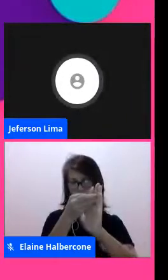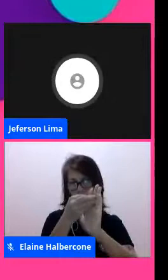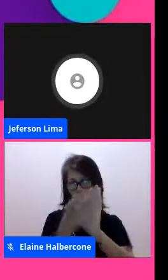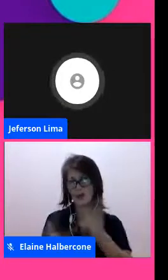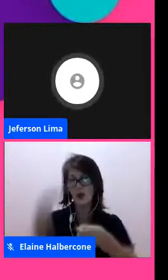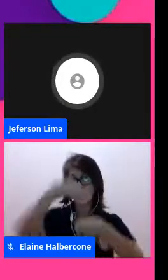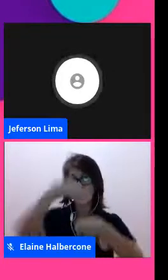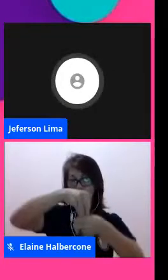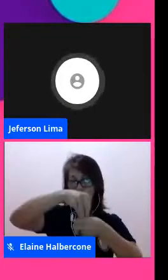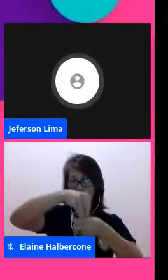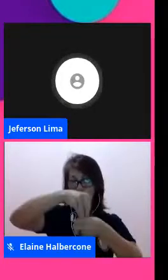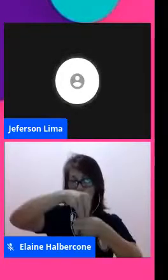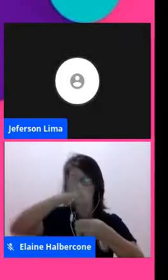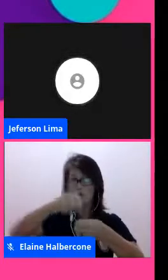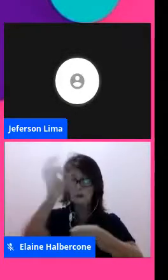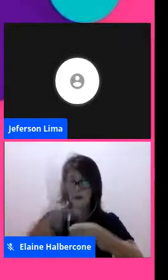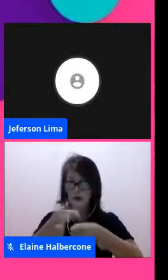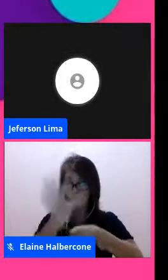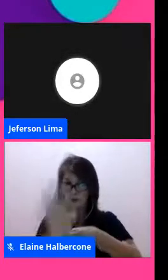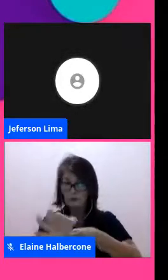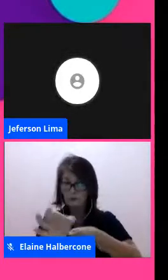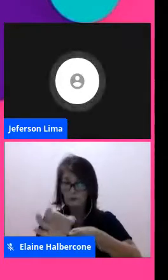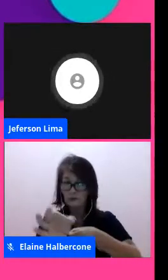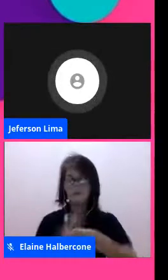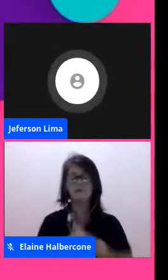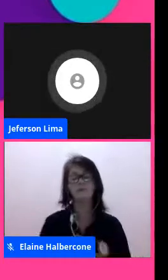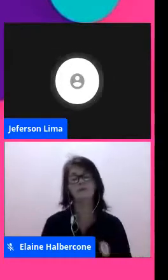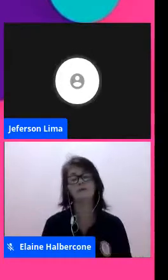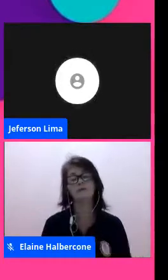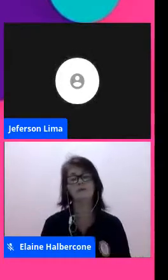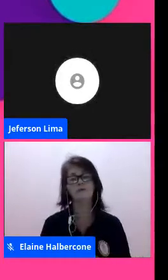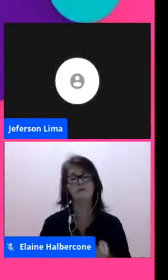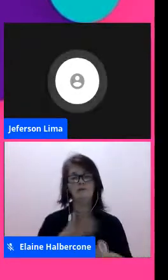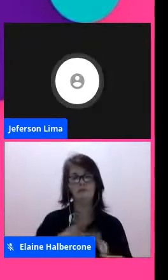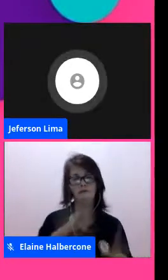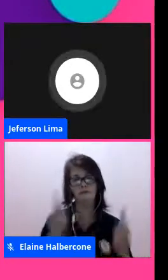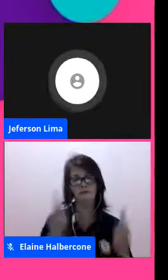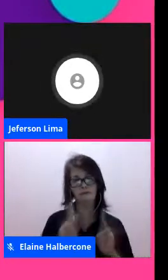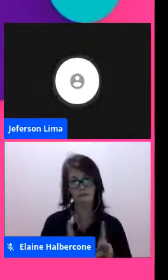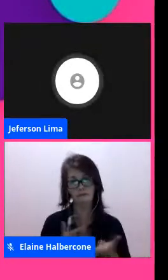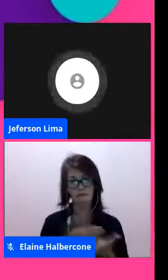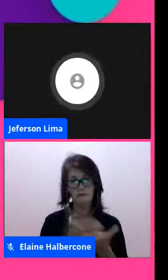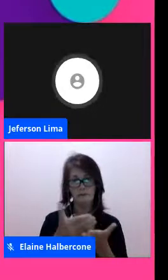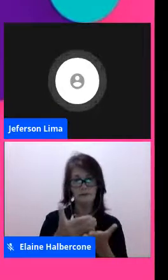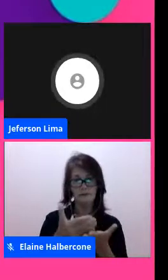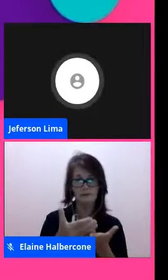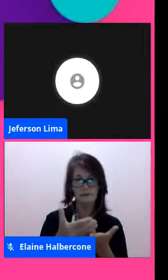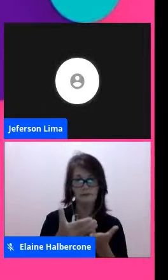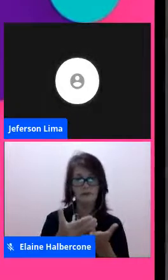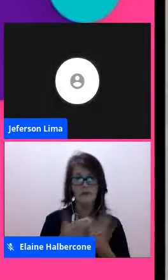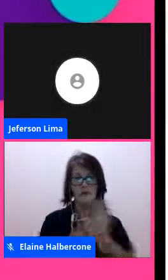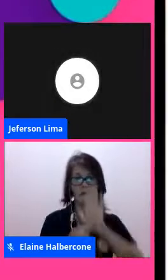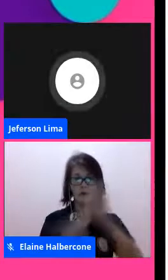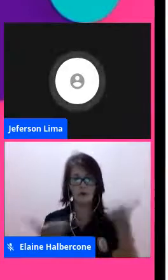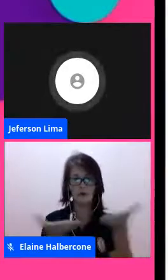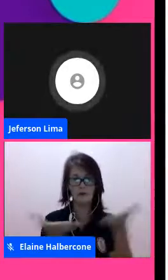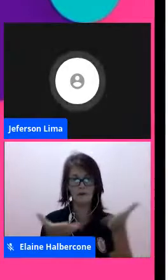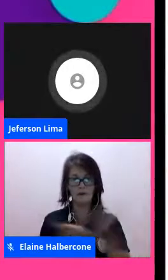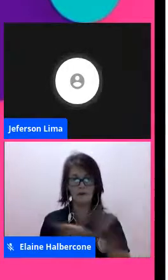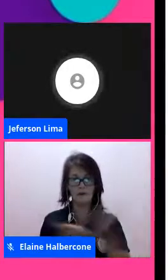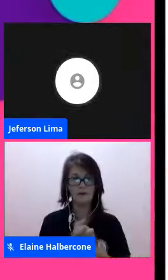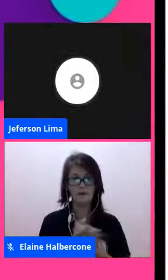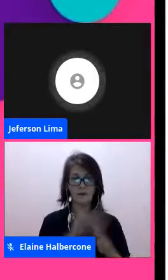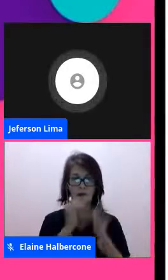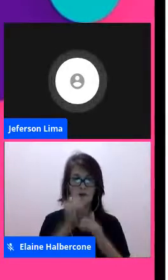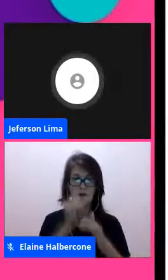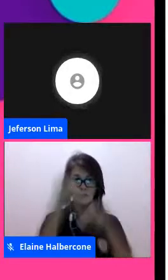pode me corrigir aí se eu estiver enganado. Tranquilinho? Então vamos lá, né? Vamos para nossa apresentação. E como eu estava